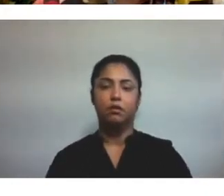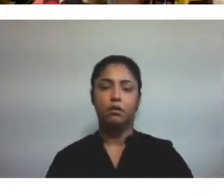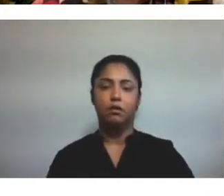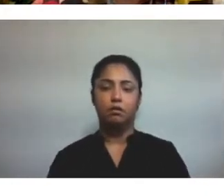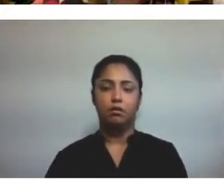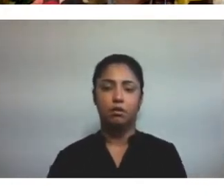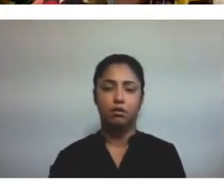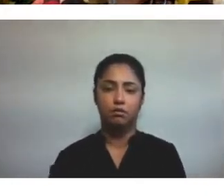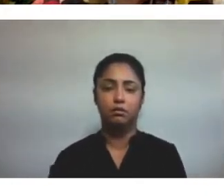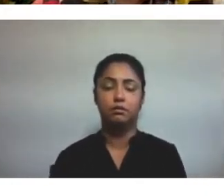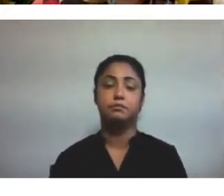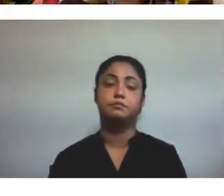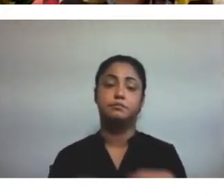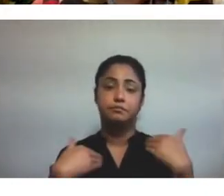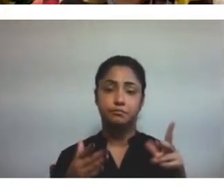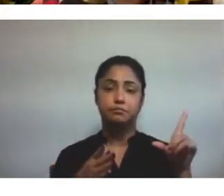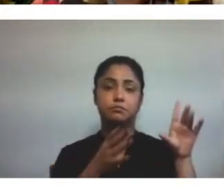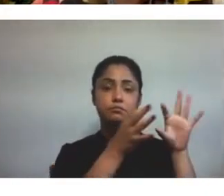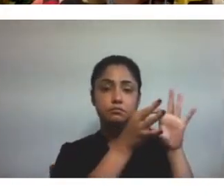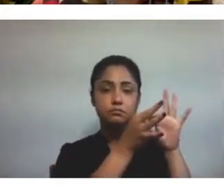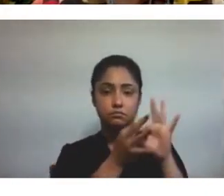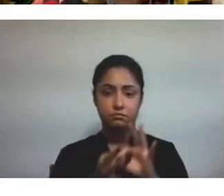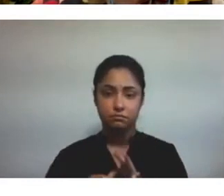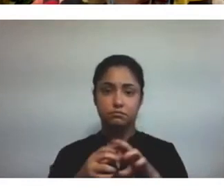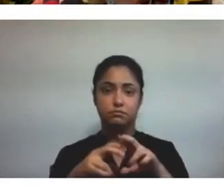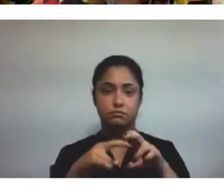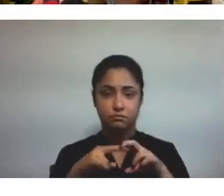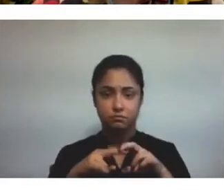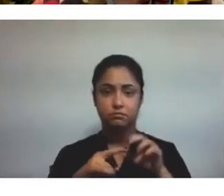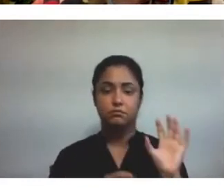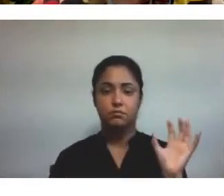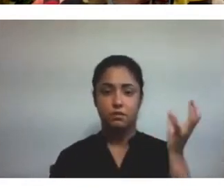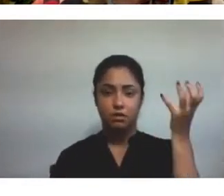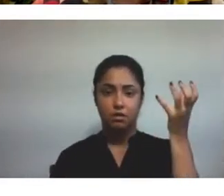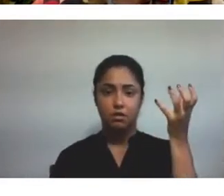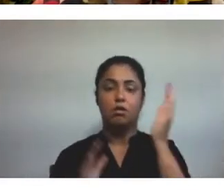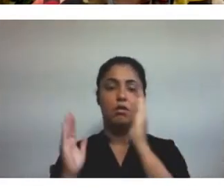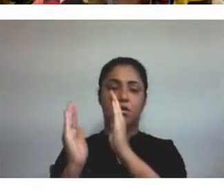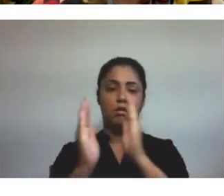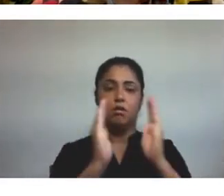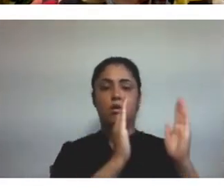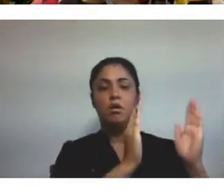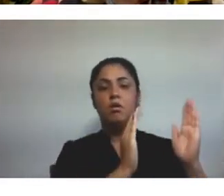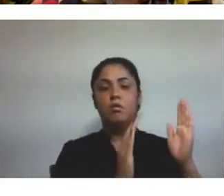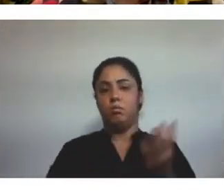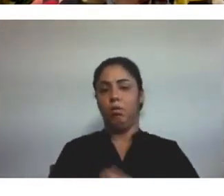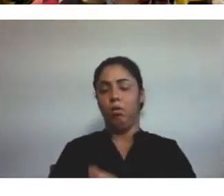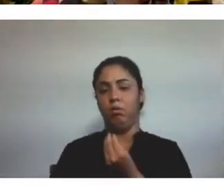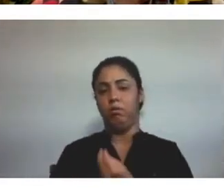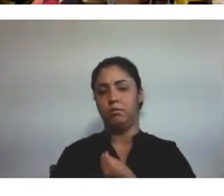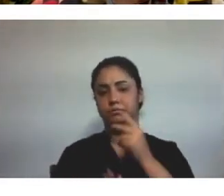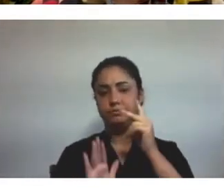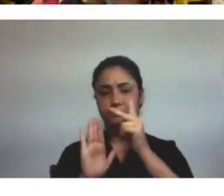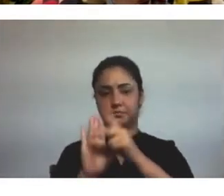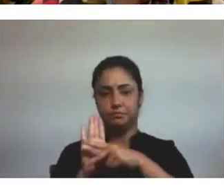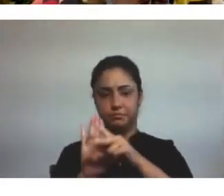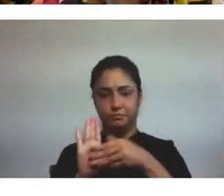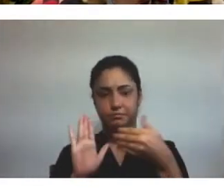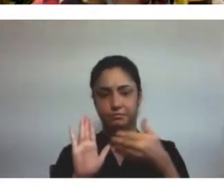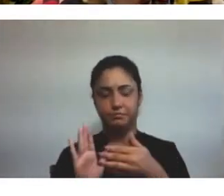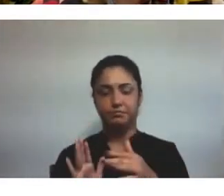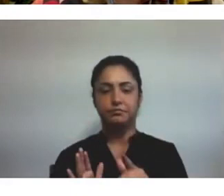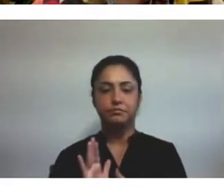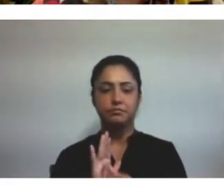é nesse contexto que ocorre esse projeto Biblioteca Viva. Antes de passar o slide, eu